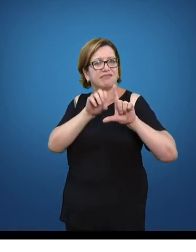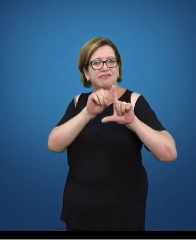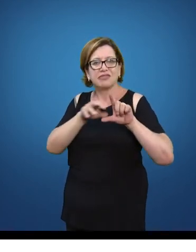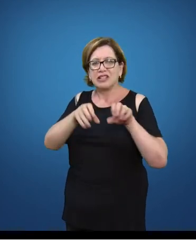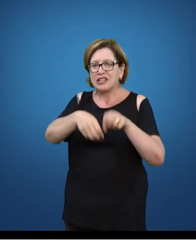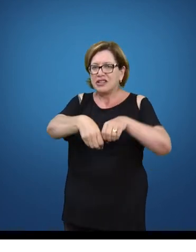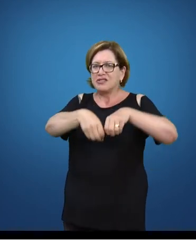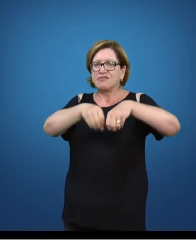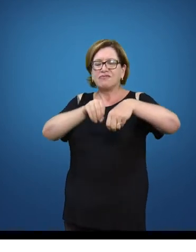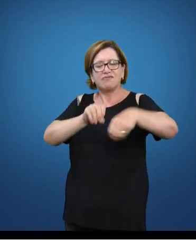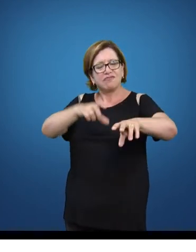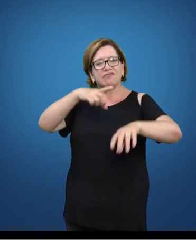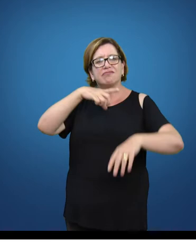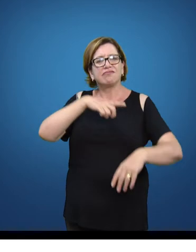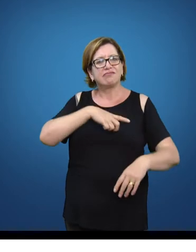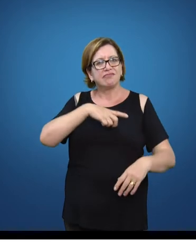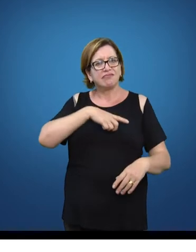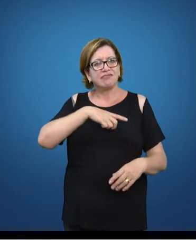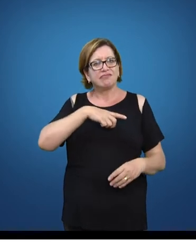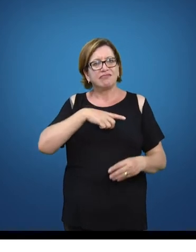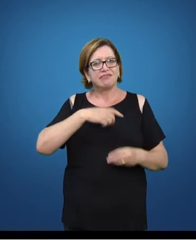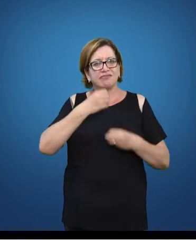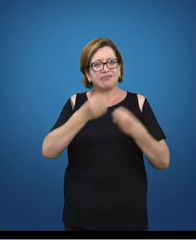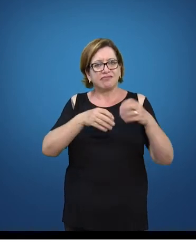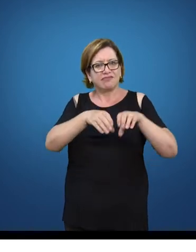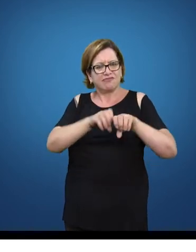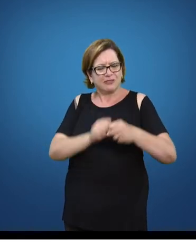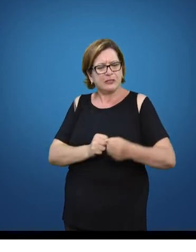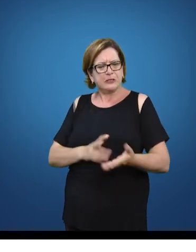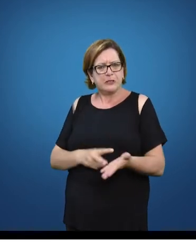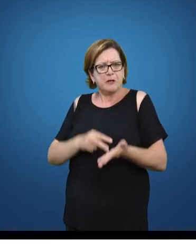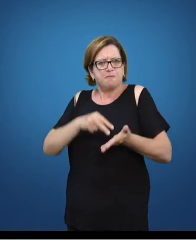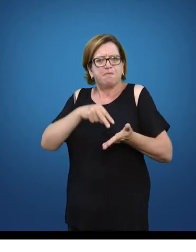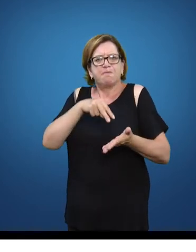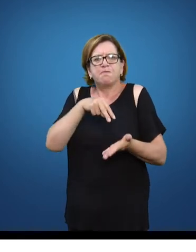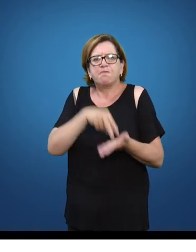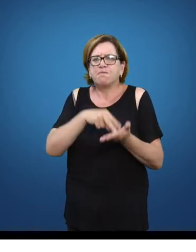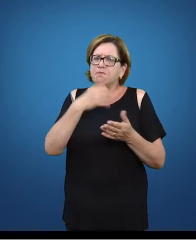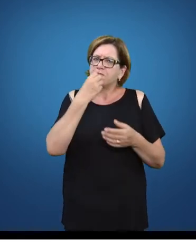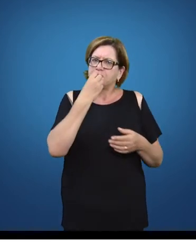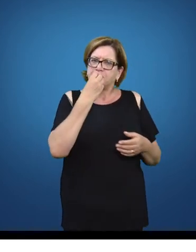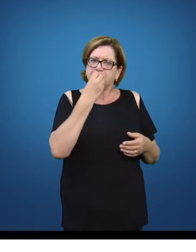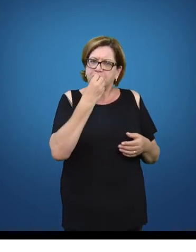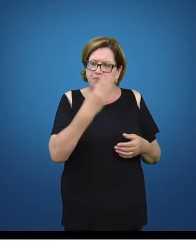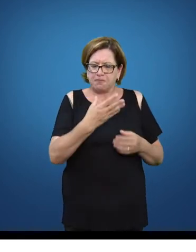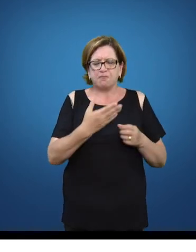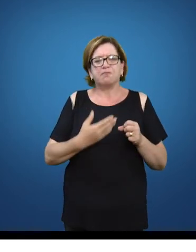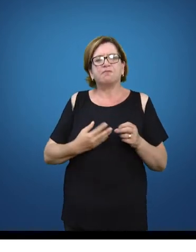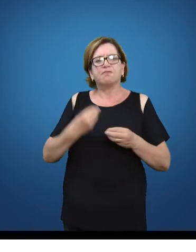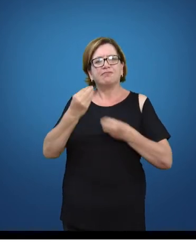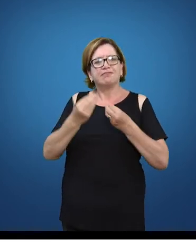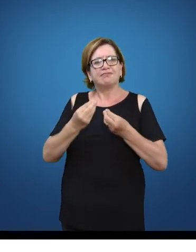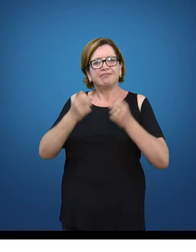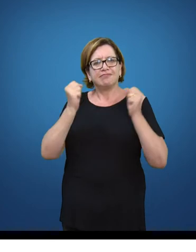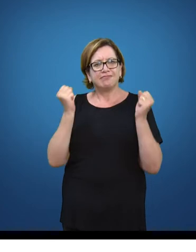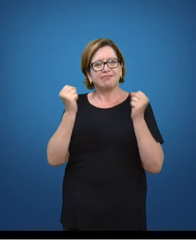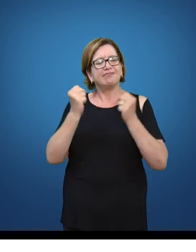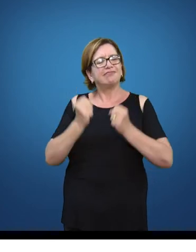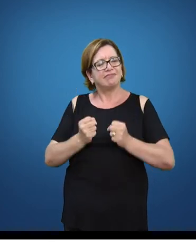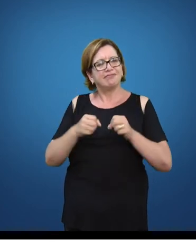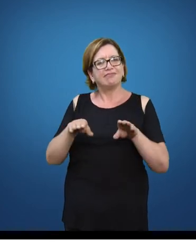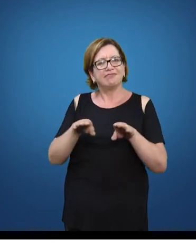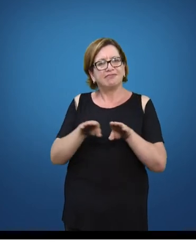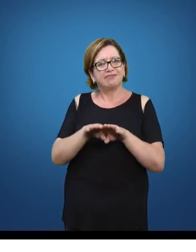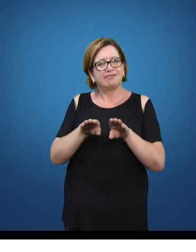formação uma formação consistente uma formação sólida para que possa então